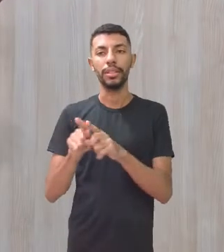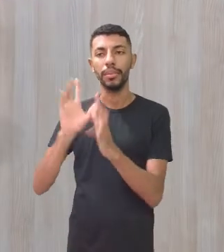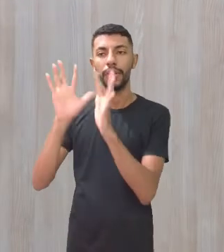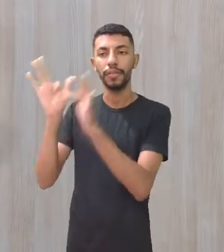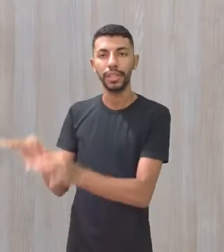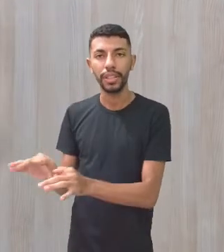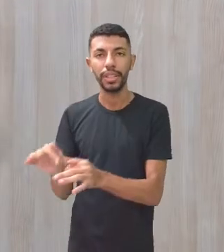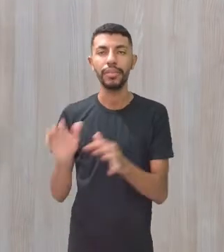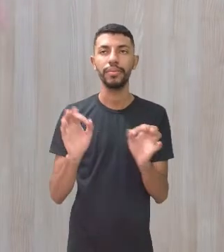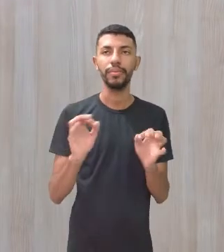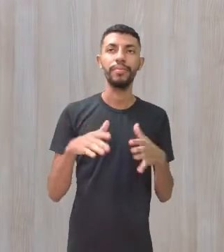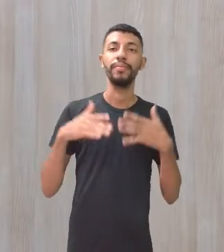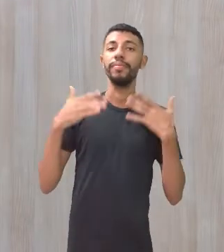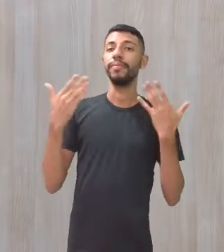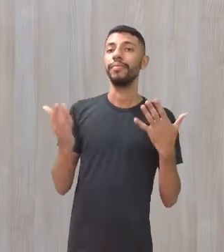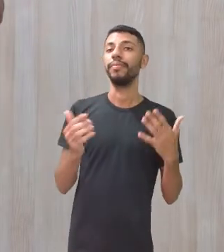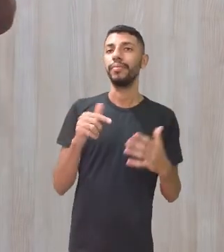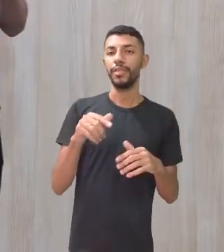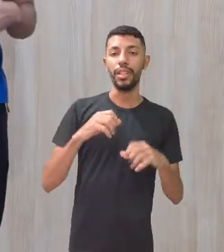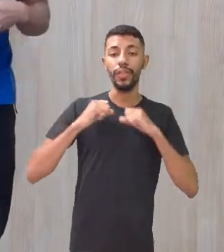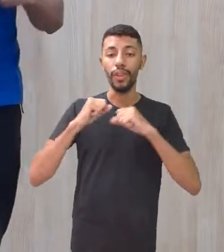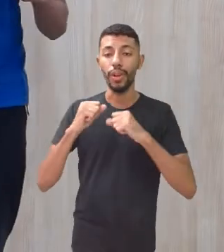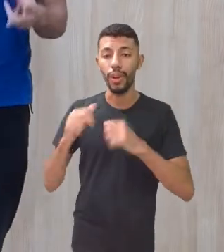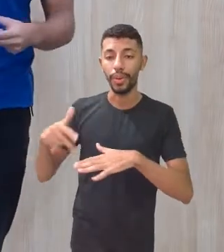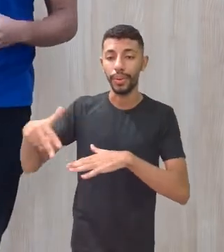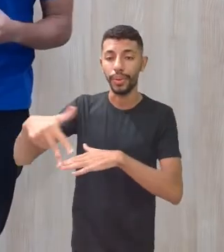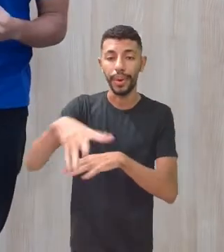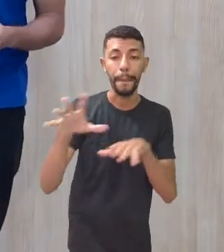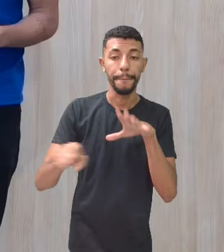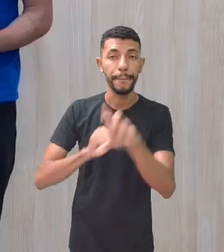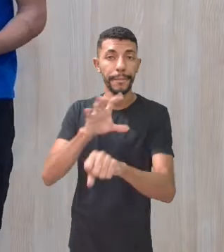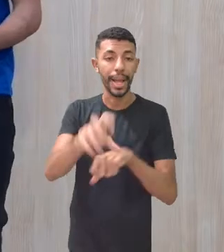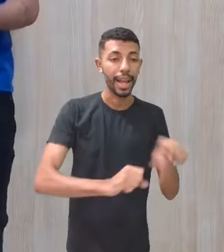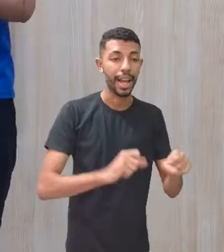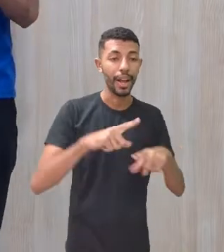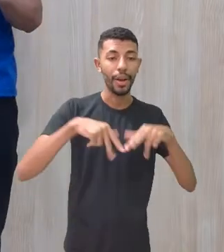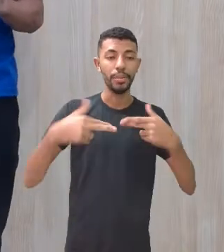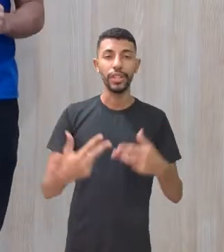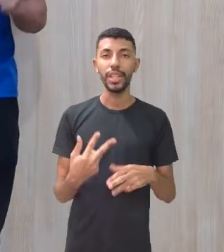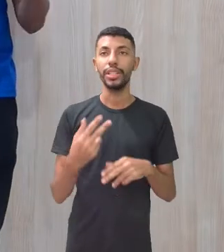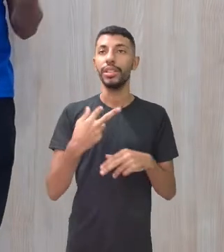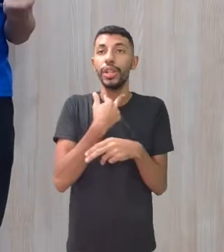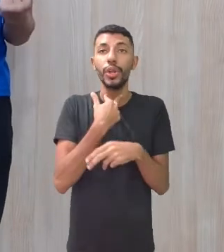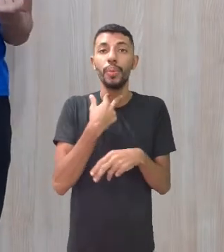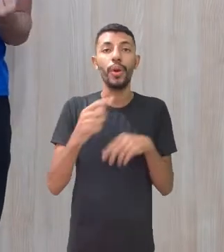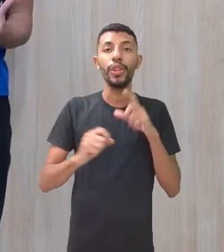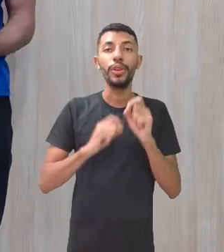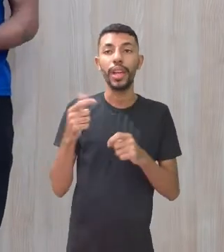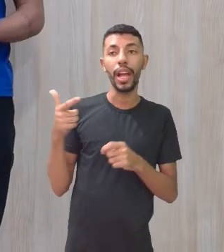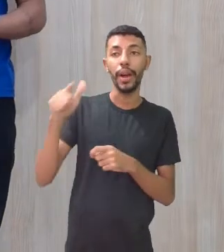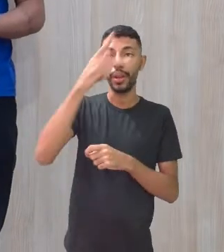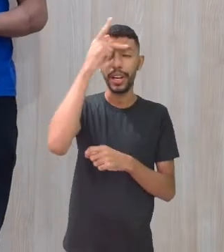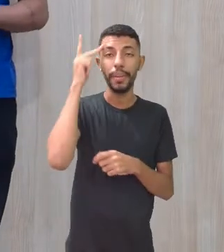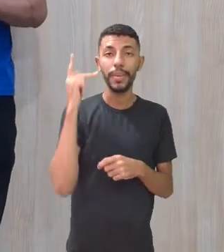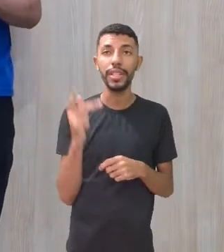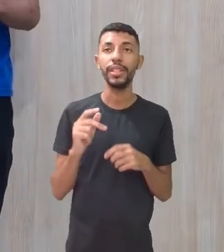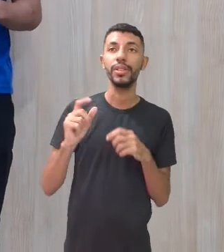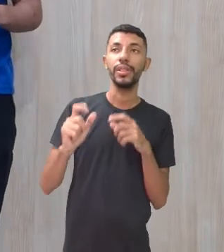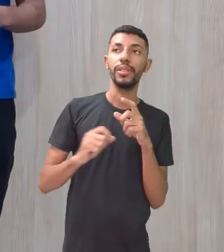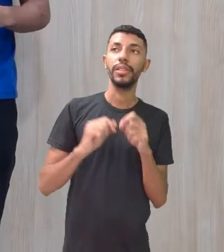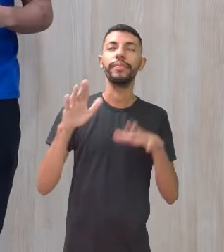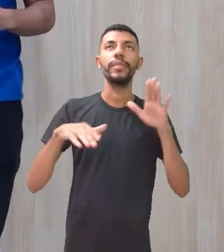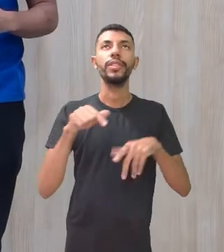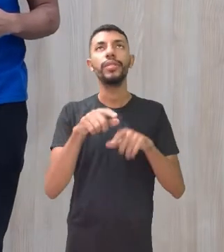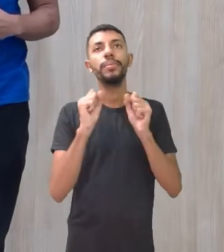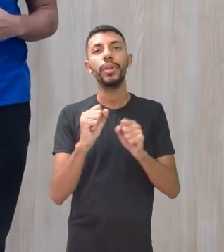chegada nesse labirinto. Então você vai correndo lá, capturando esses objetos, sem deixar que as outras pessoas, né, você pode, de